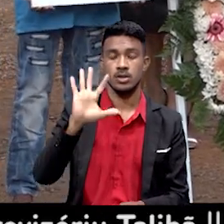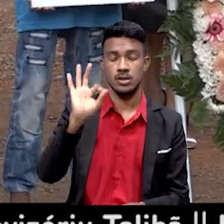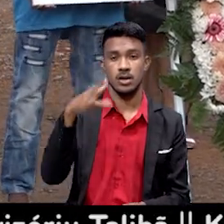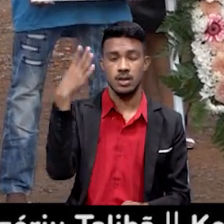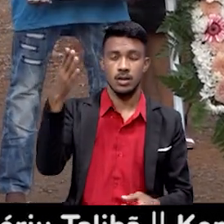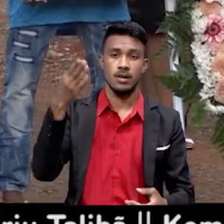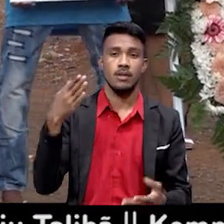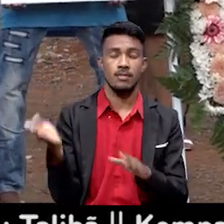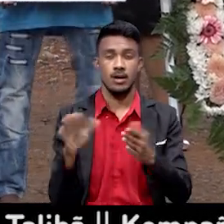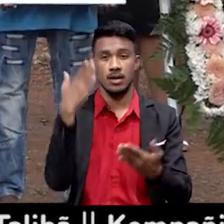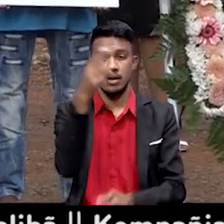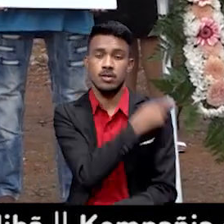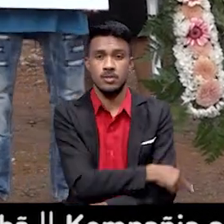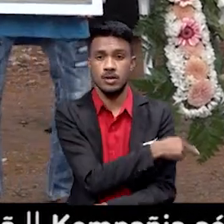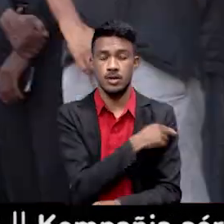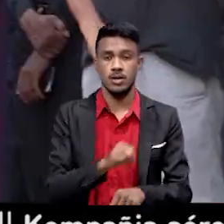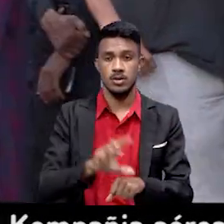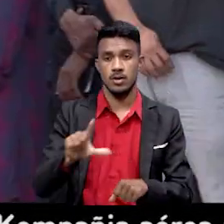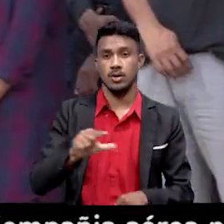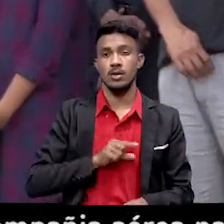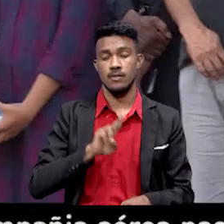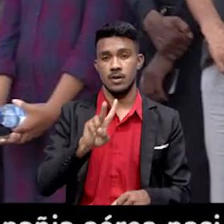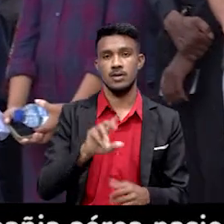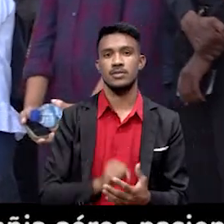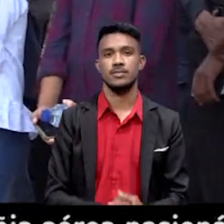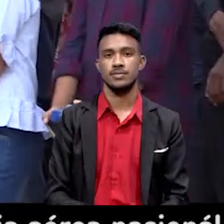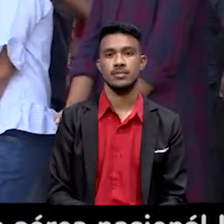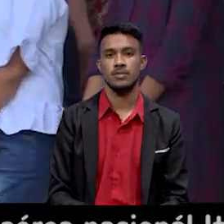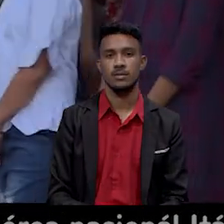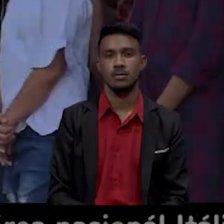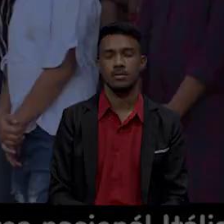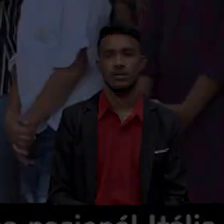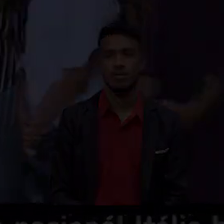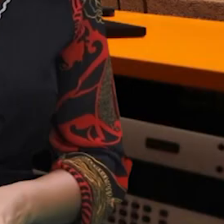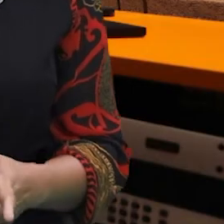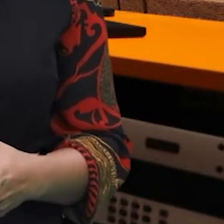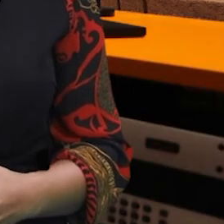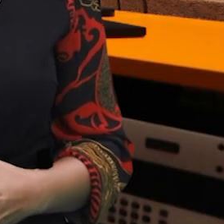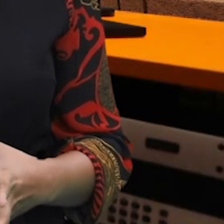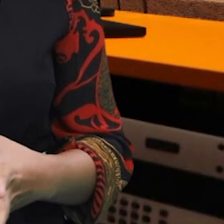Waladares Ia Lorong Rono Sing Hatfulan Setembru Tinang Ne Abraung Amaral Bengwida Simenes ZMN